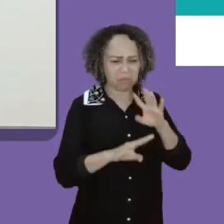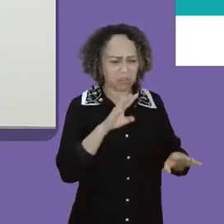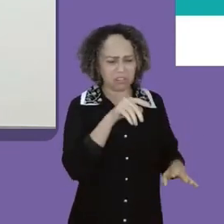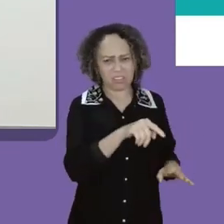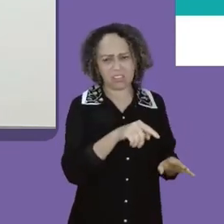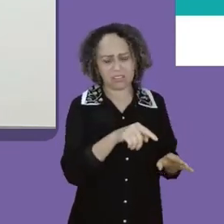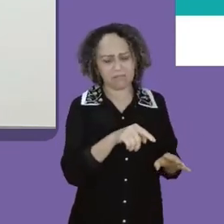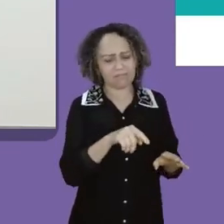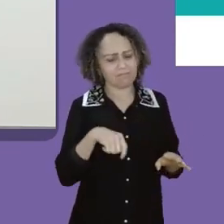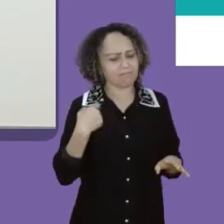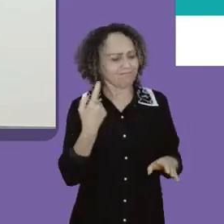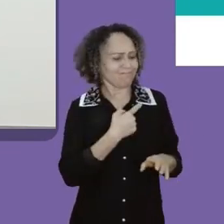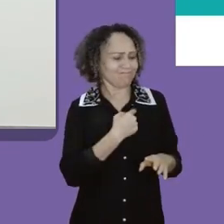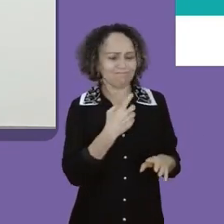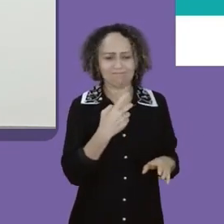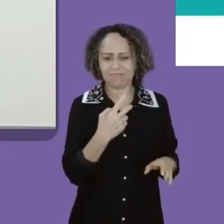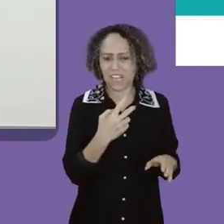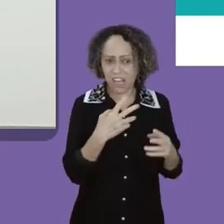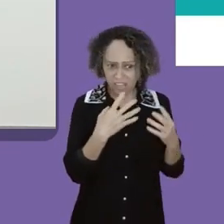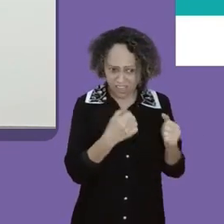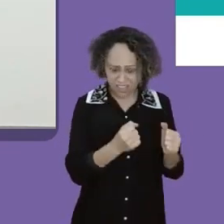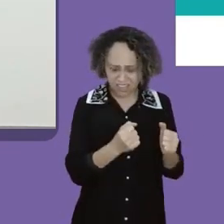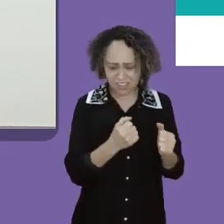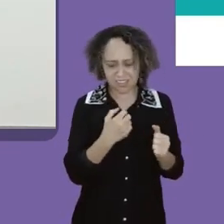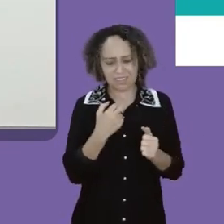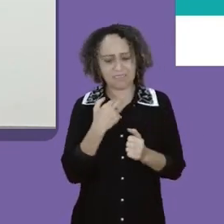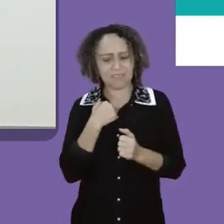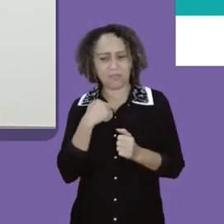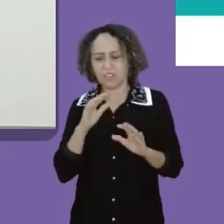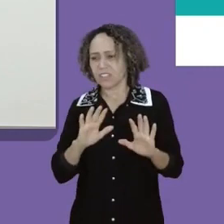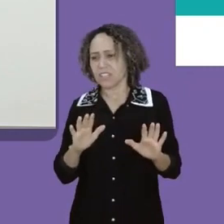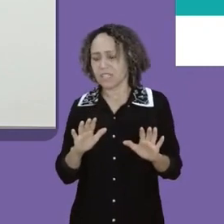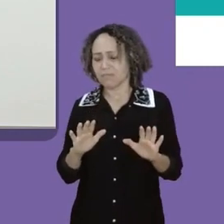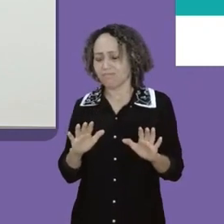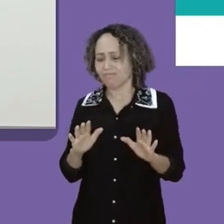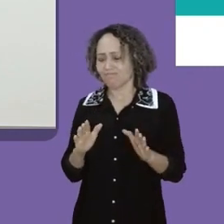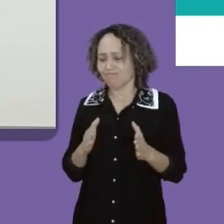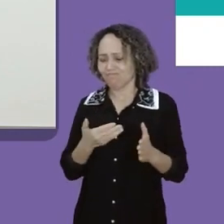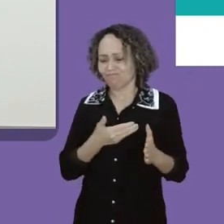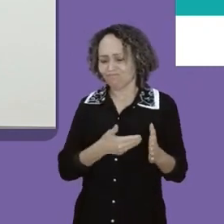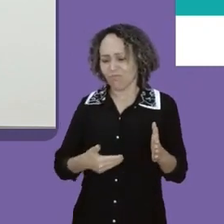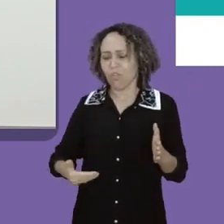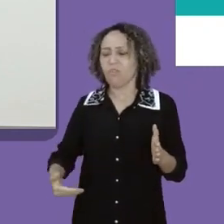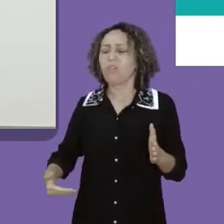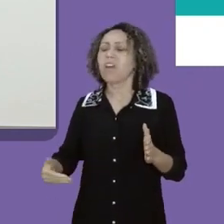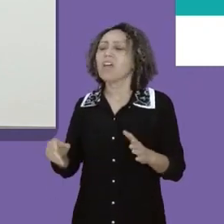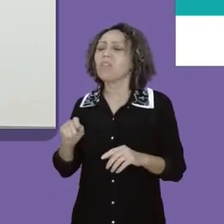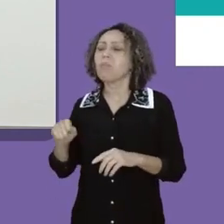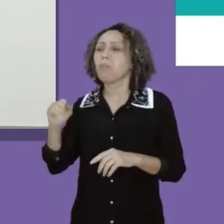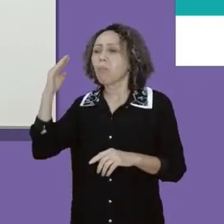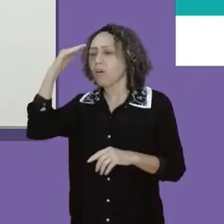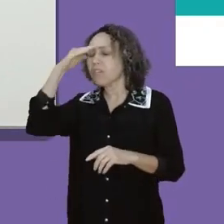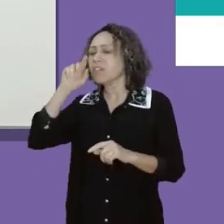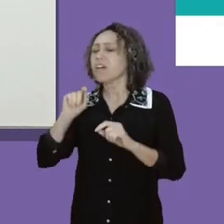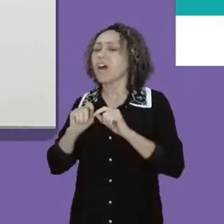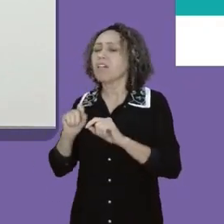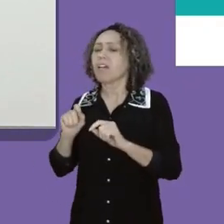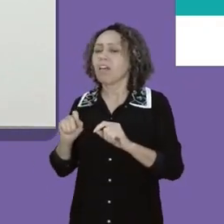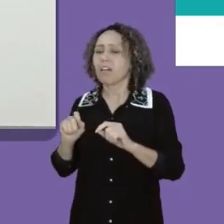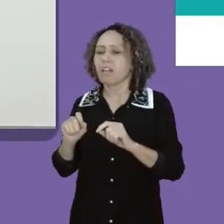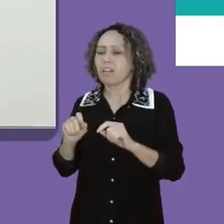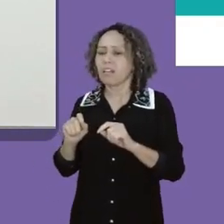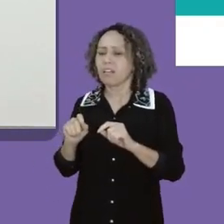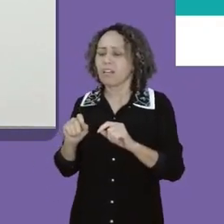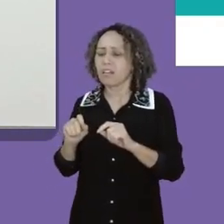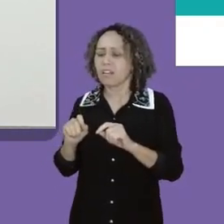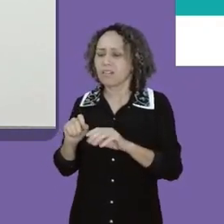país. Nós estamos vivendo um governo que tem como pano de fundo